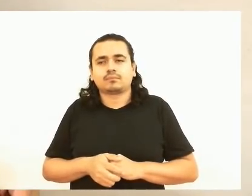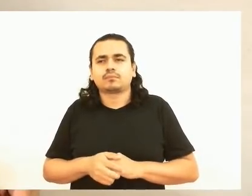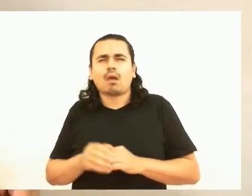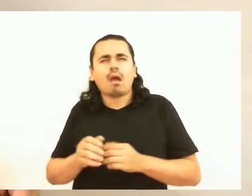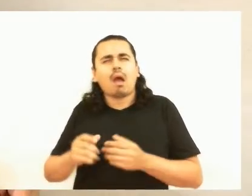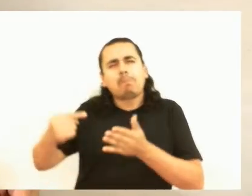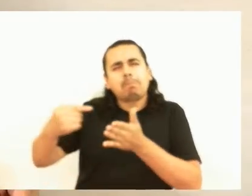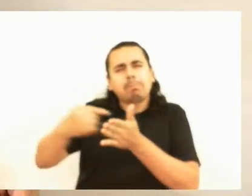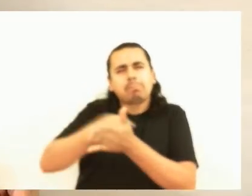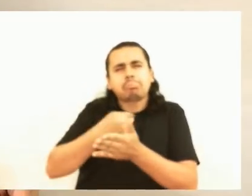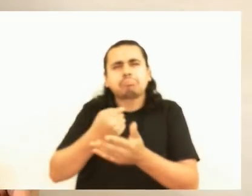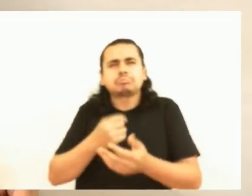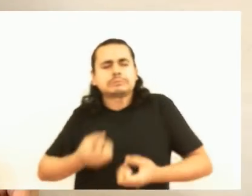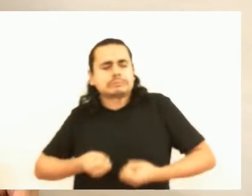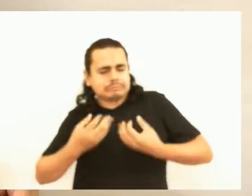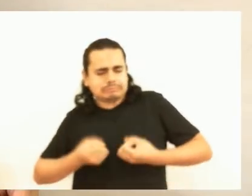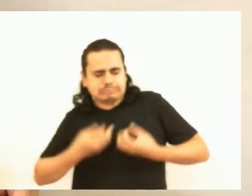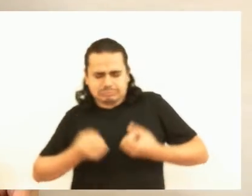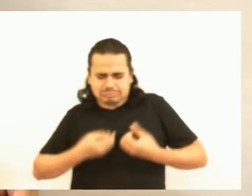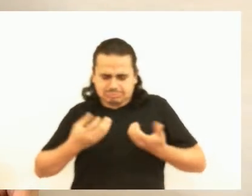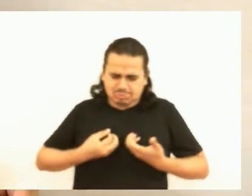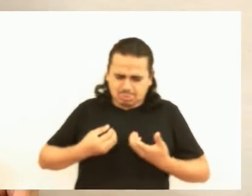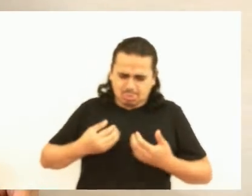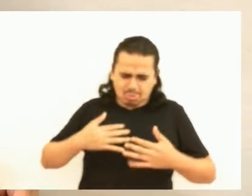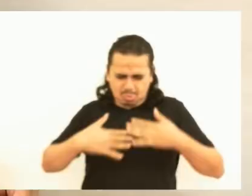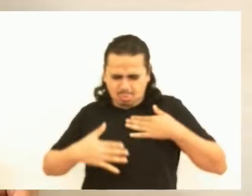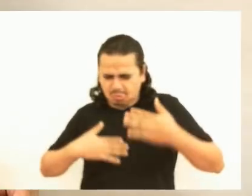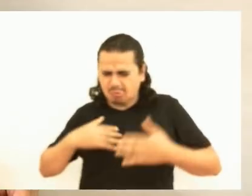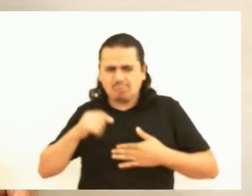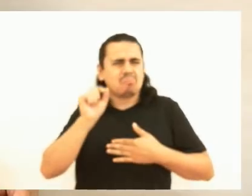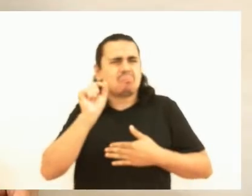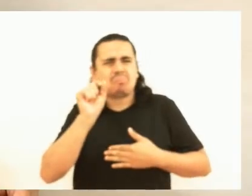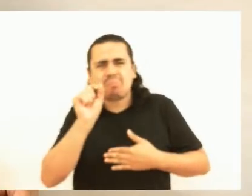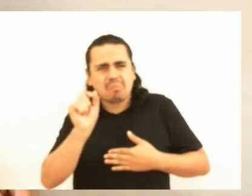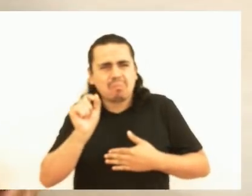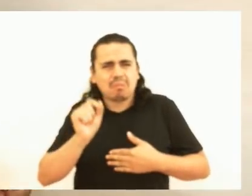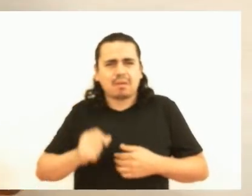perguntar à escuta do corpo que que é né e